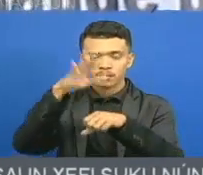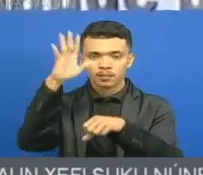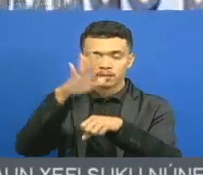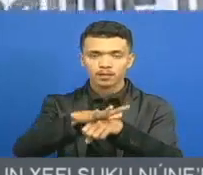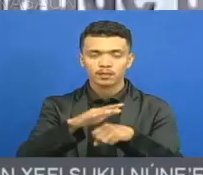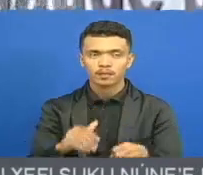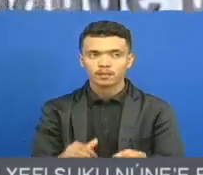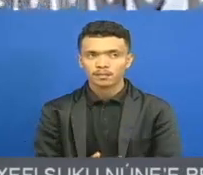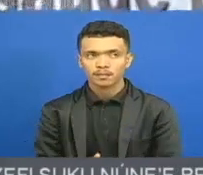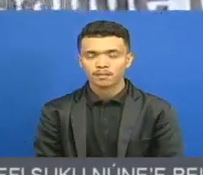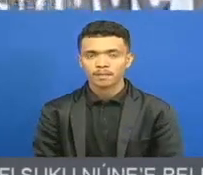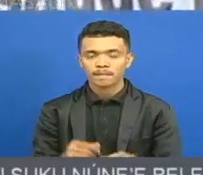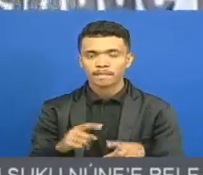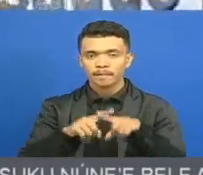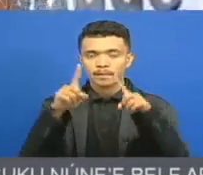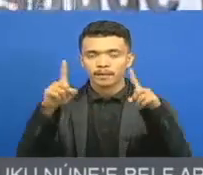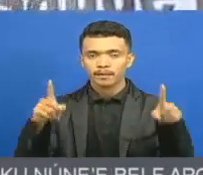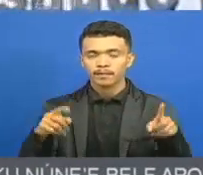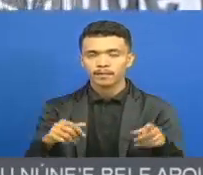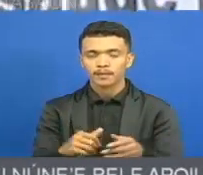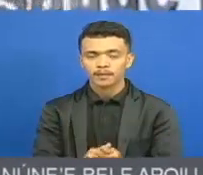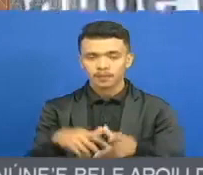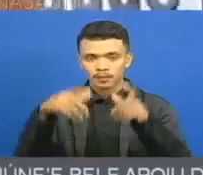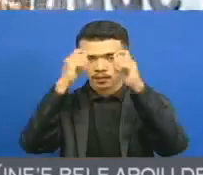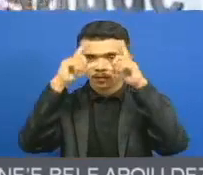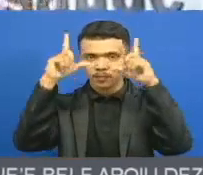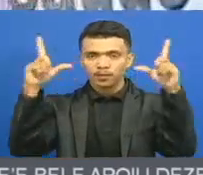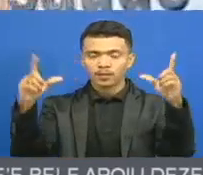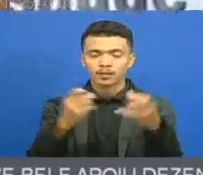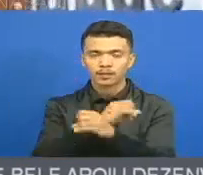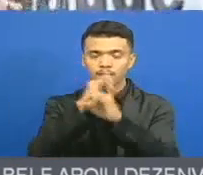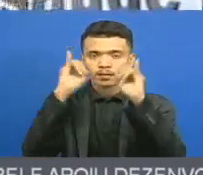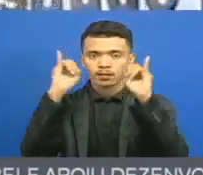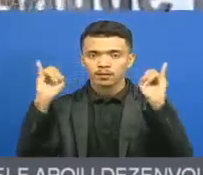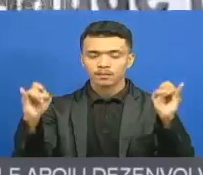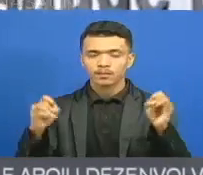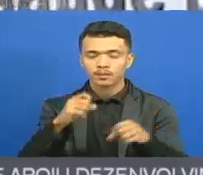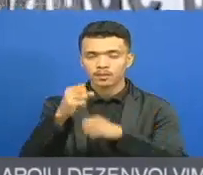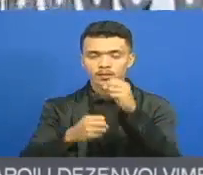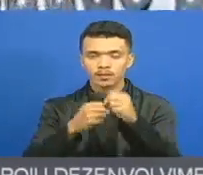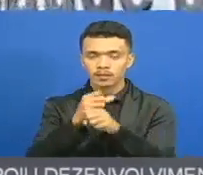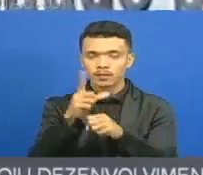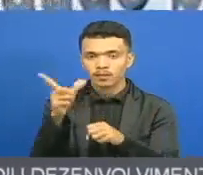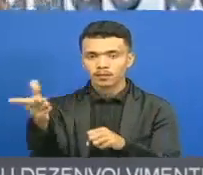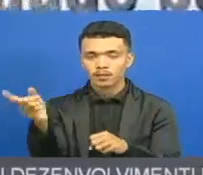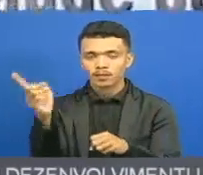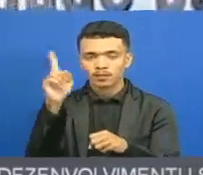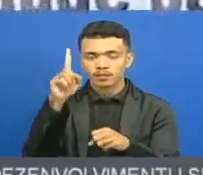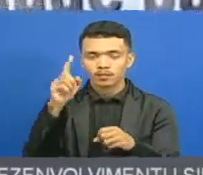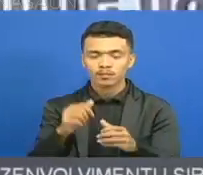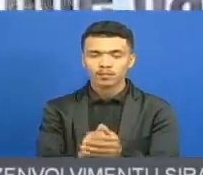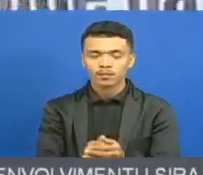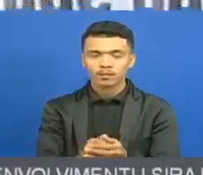maquida, mas bem graças a Deus, cada quinta Timor-Leste foi uma cucuã, 24 anos, e está combate que